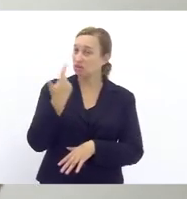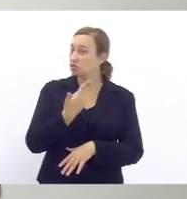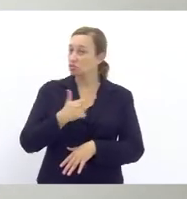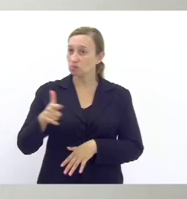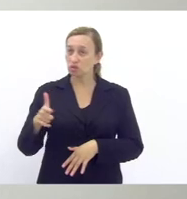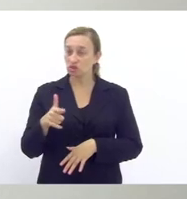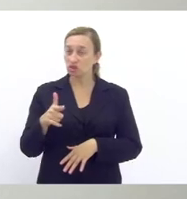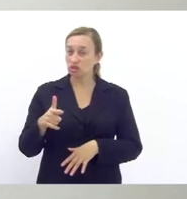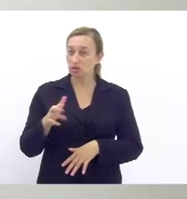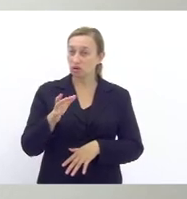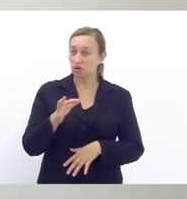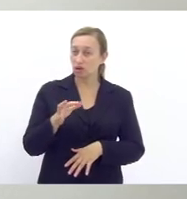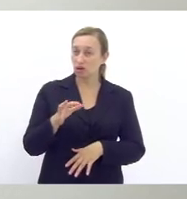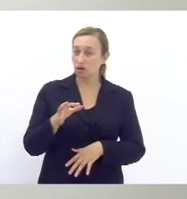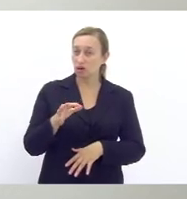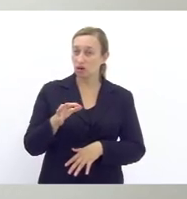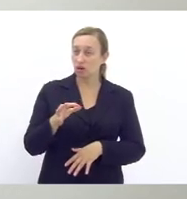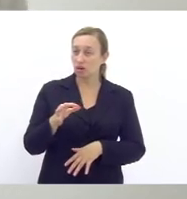necessário